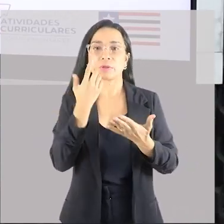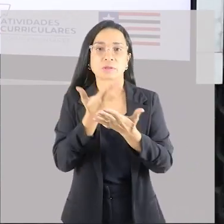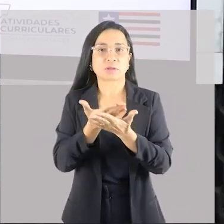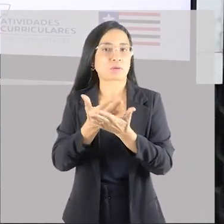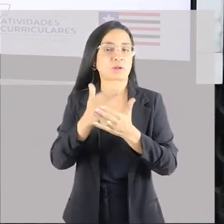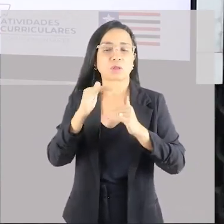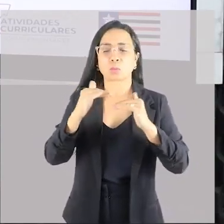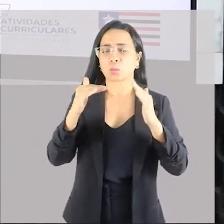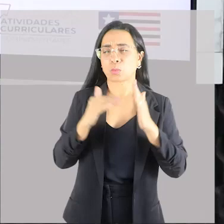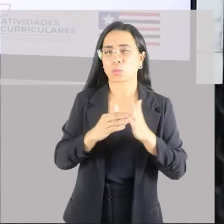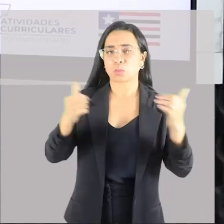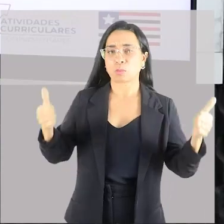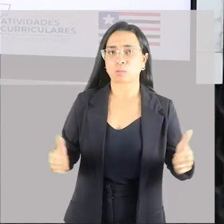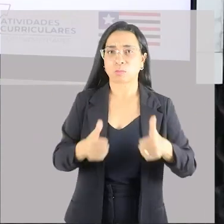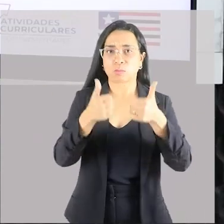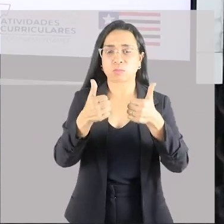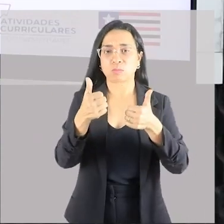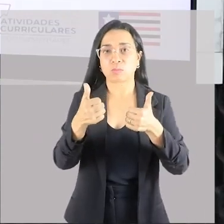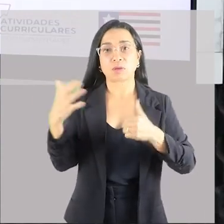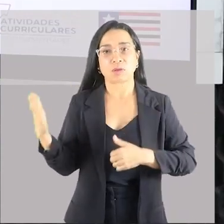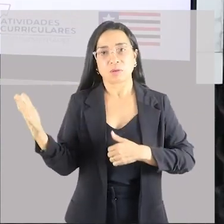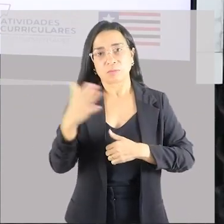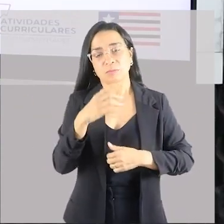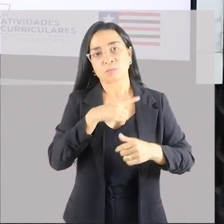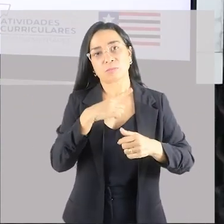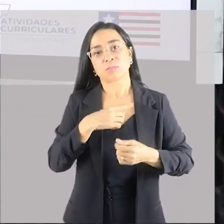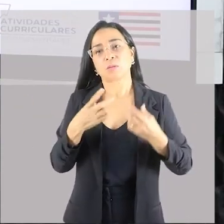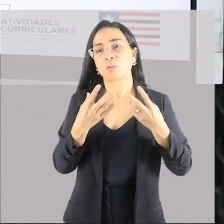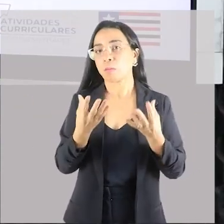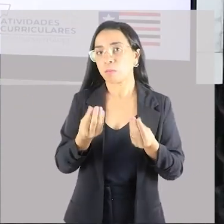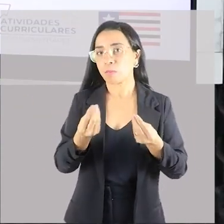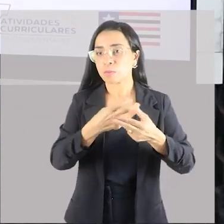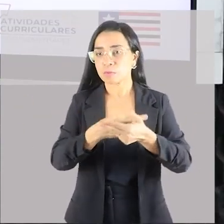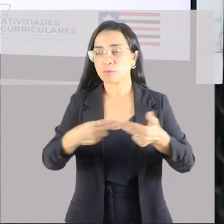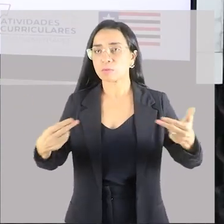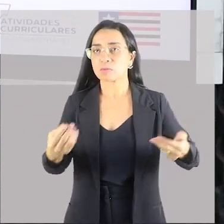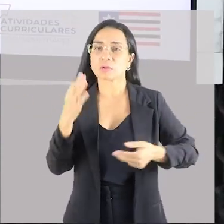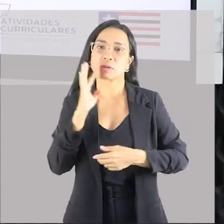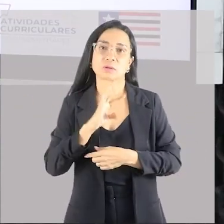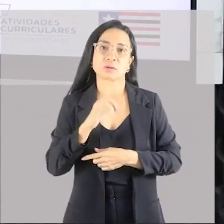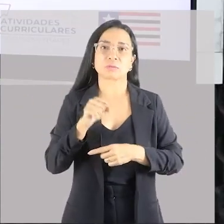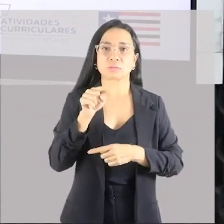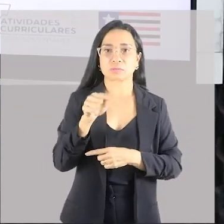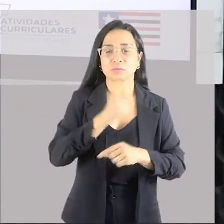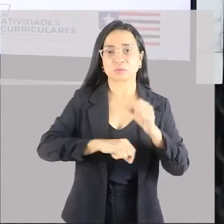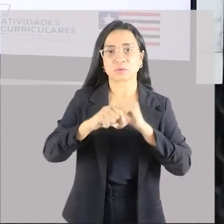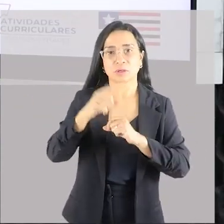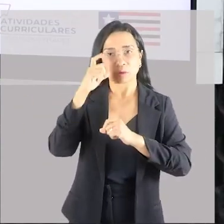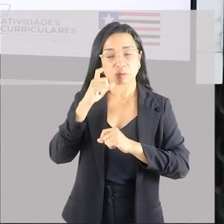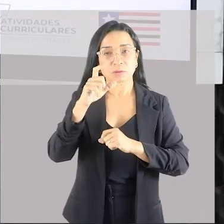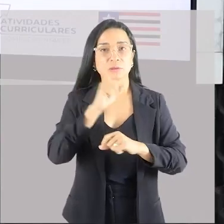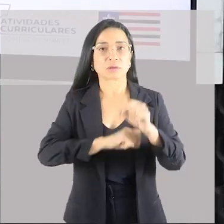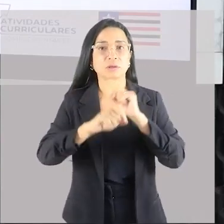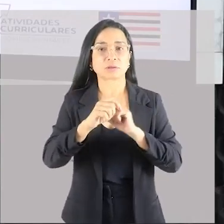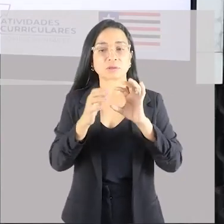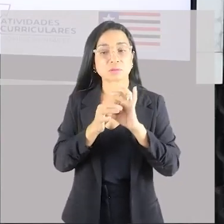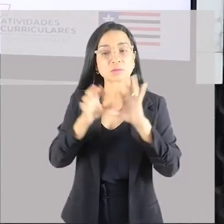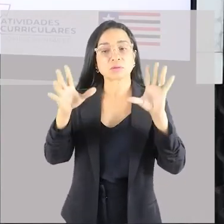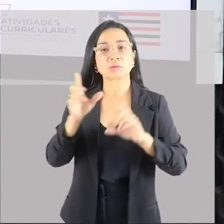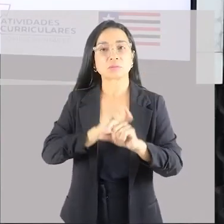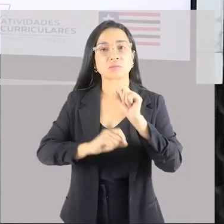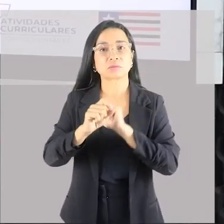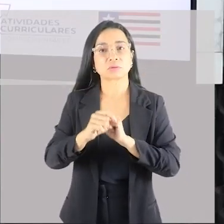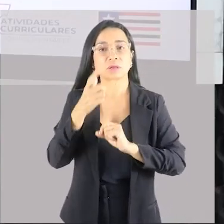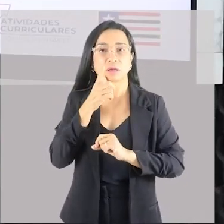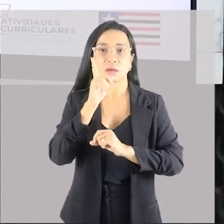de bola. Então, vem com a gente que nós temos muita coisa bacana para você, você que está interessado, você que é autônomo, você que